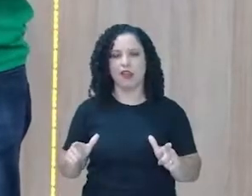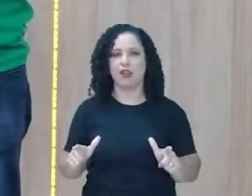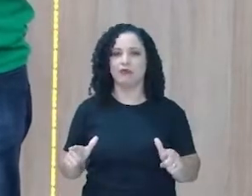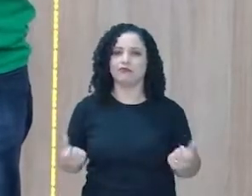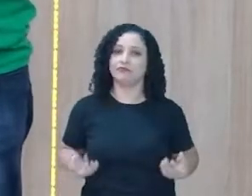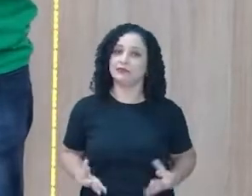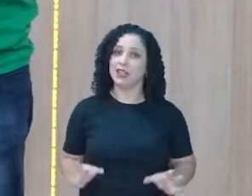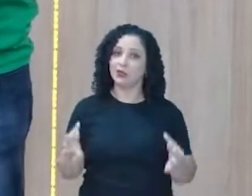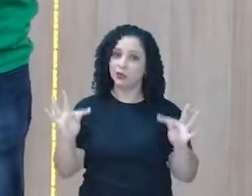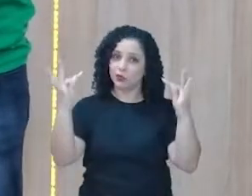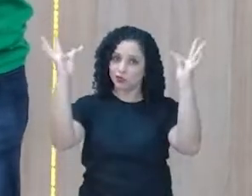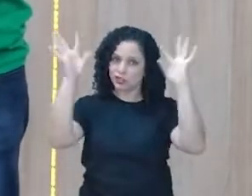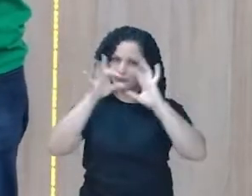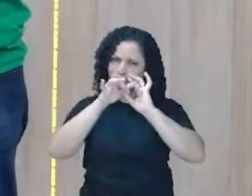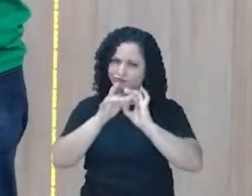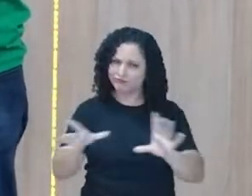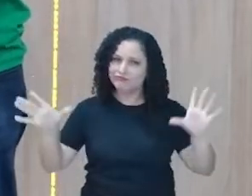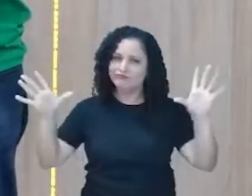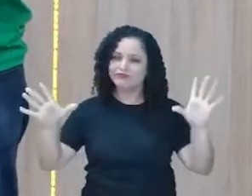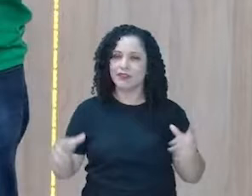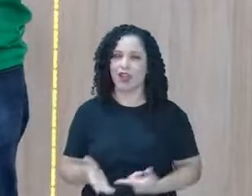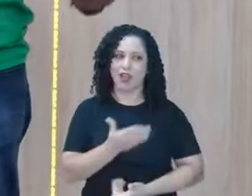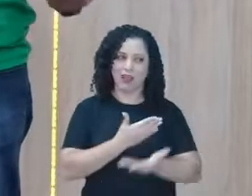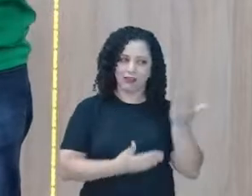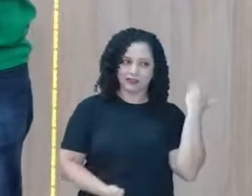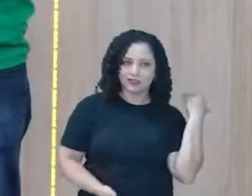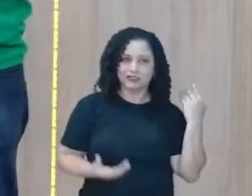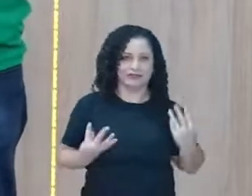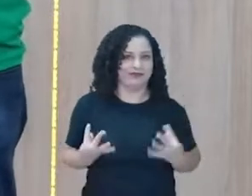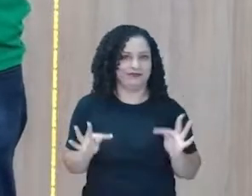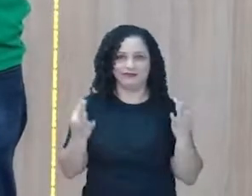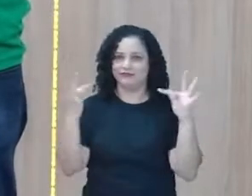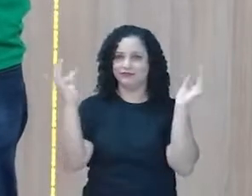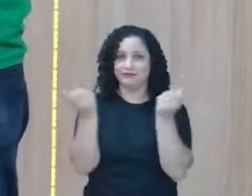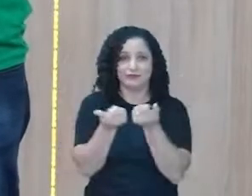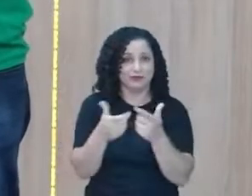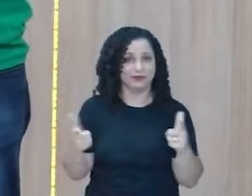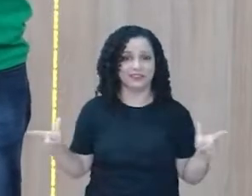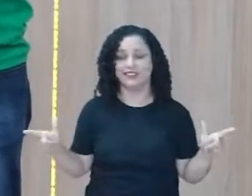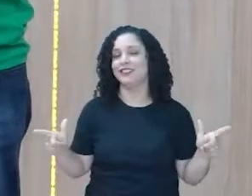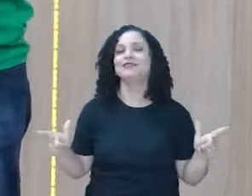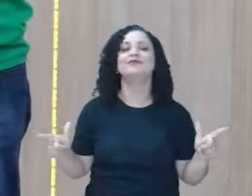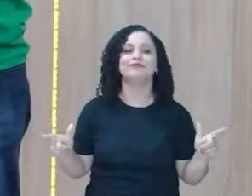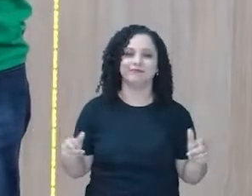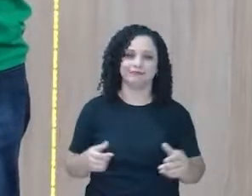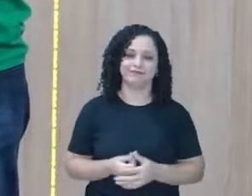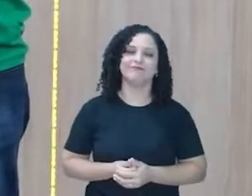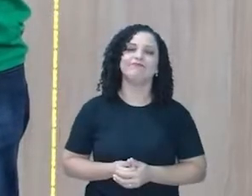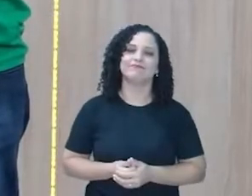a tecnologia disponível, né? A gente não tinha tecnologia para fazer essa transferência aqui. Né?